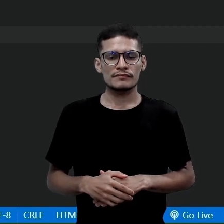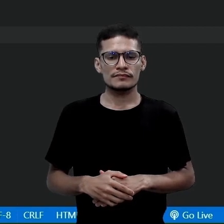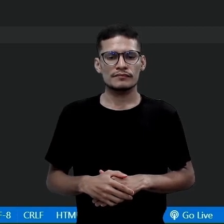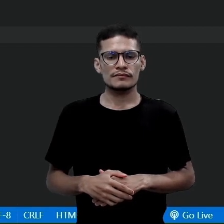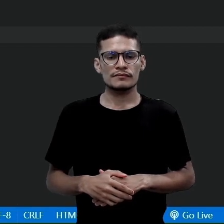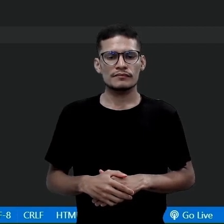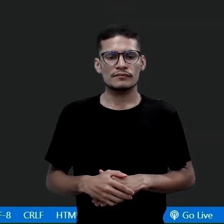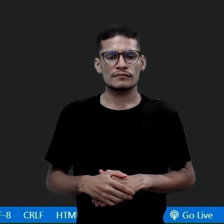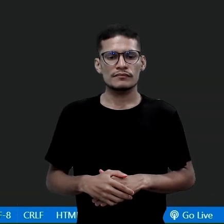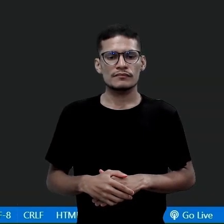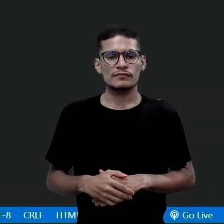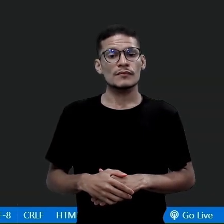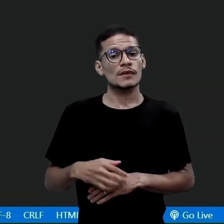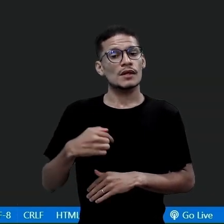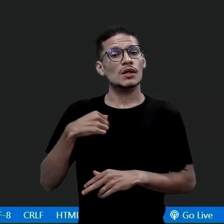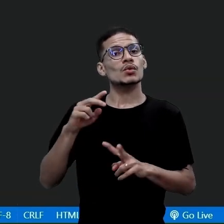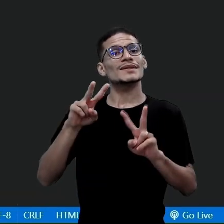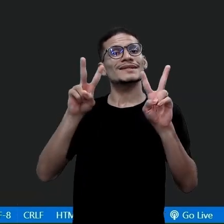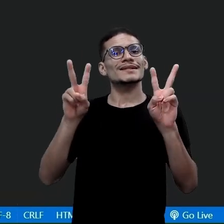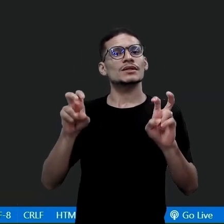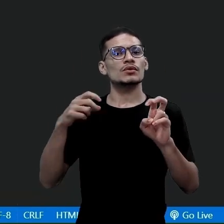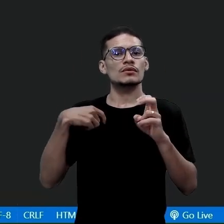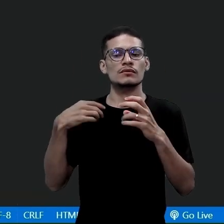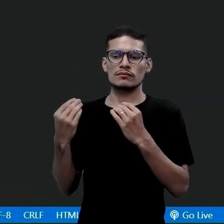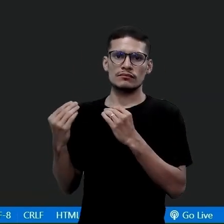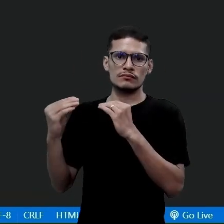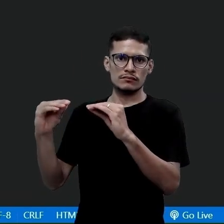Vou colocar um título com exibir personagem.